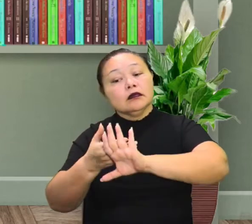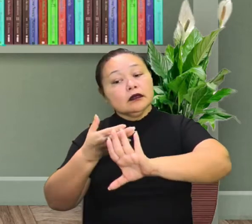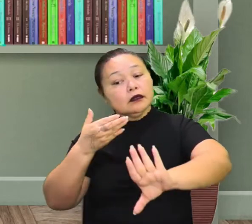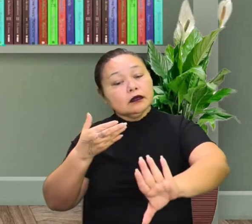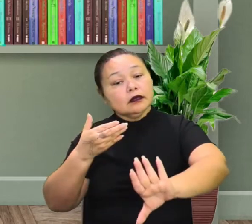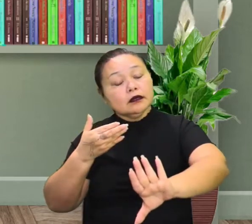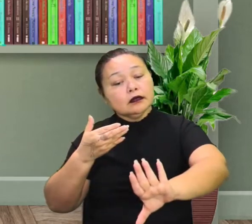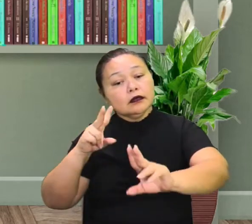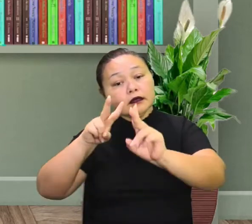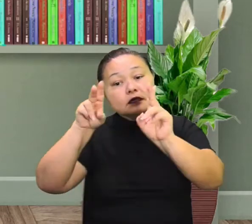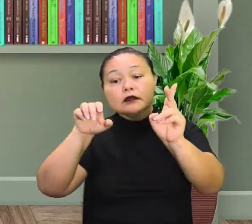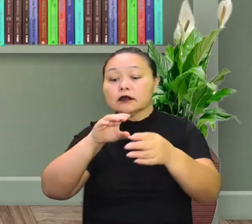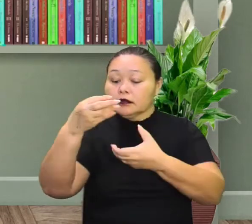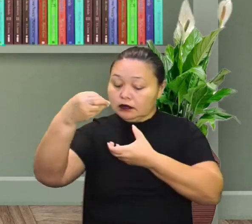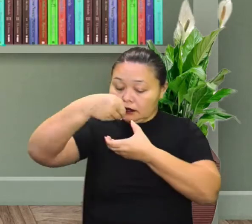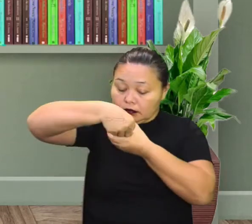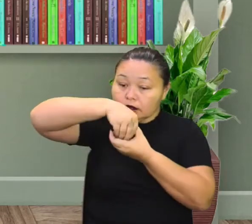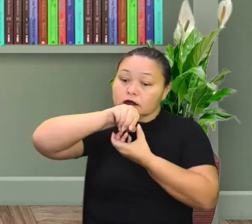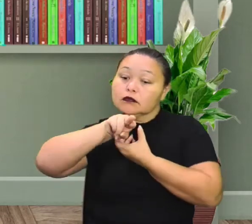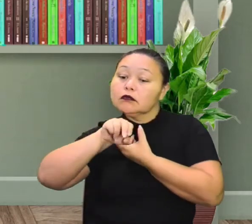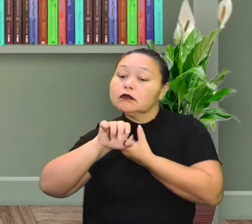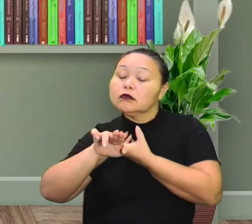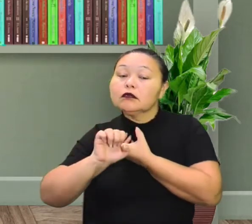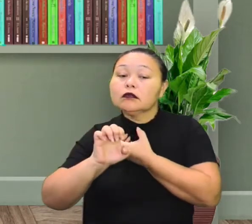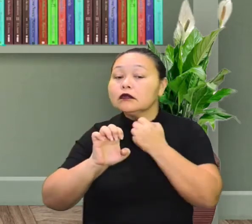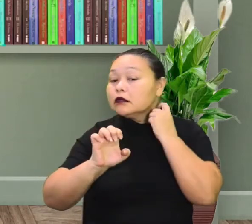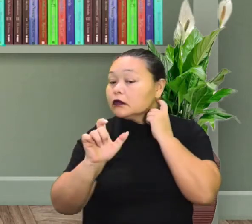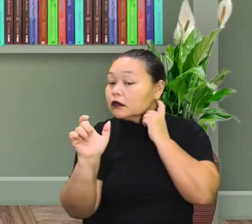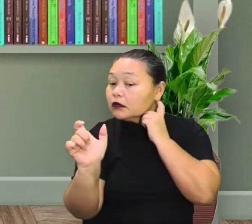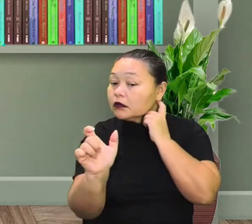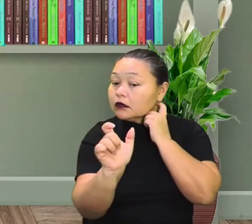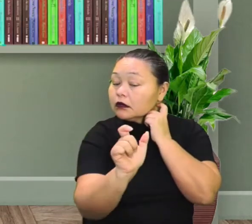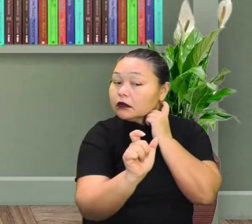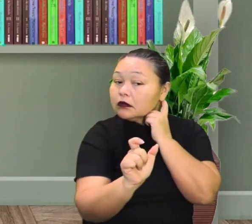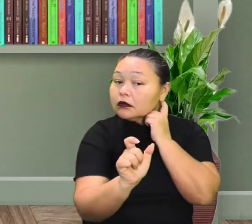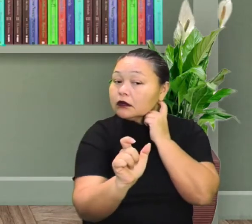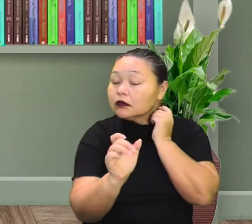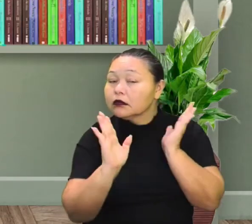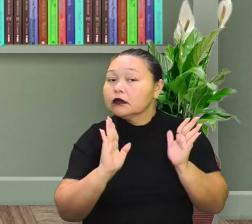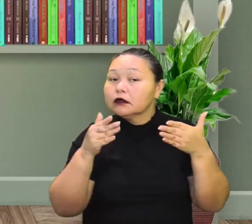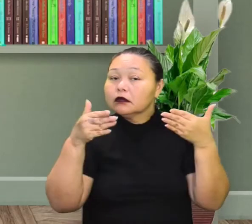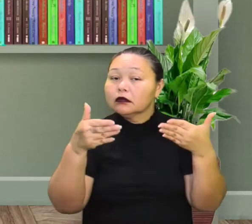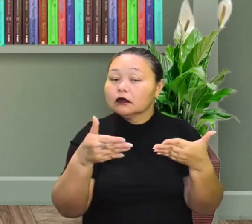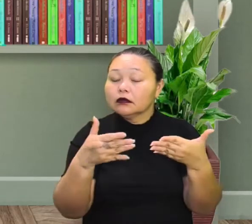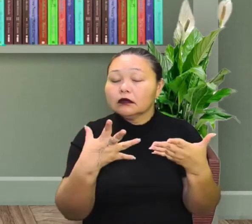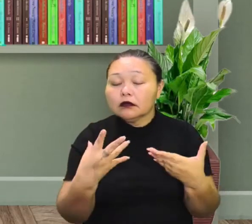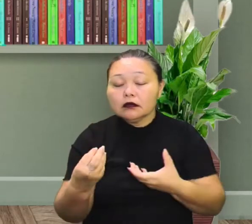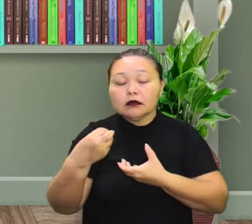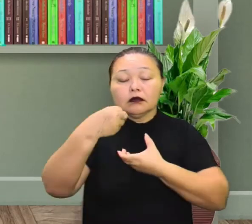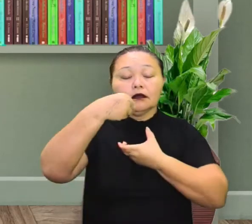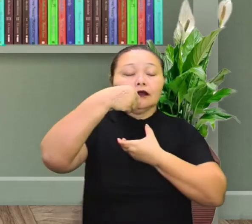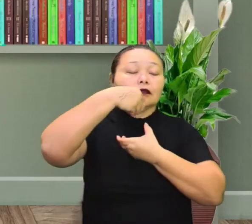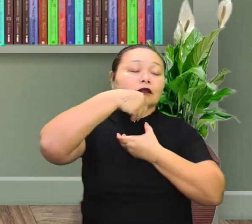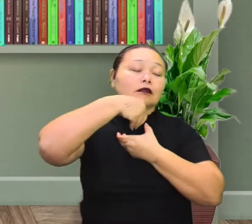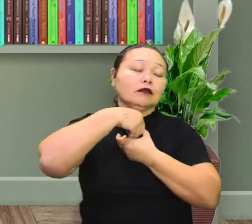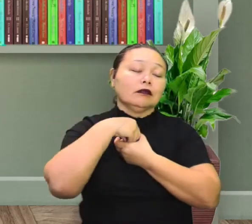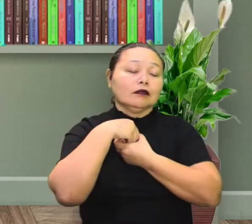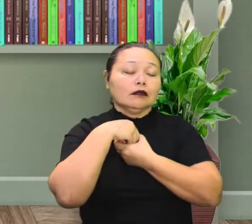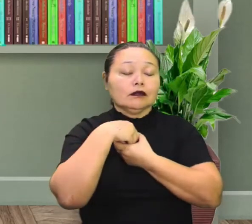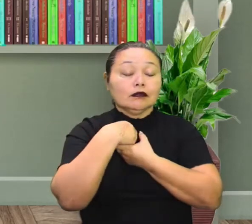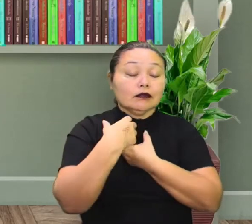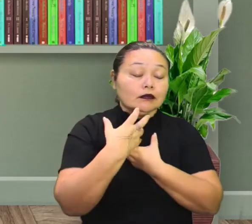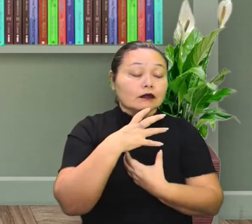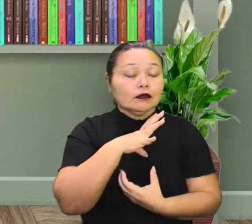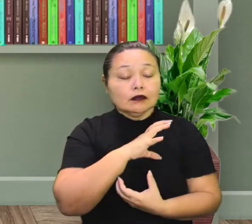ele trata esse eu lírico aí, trazendo as palavras mais voltada para esse sentimentalismo ali, né,